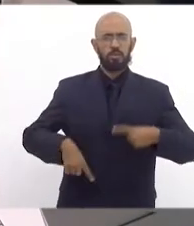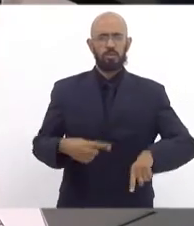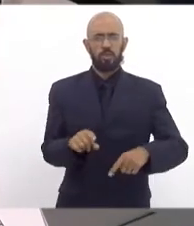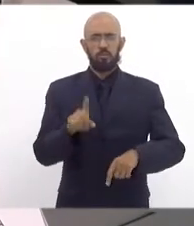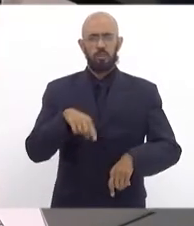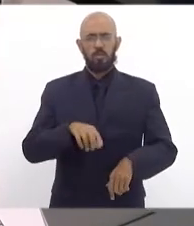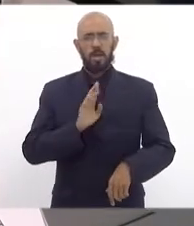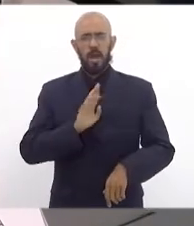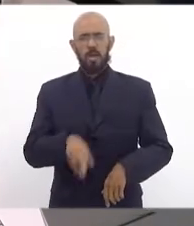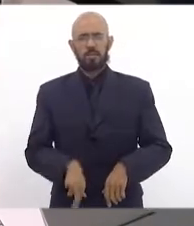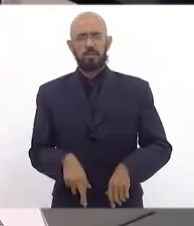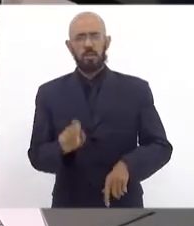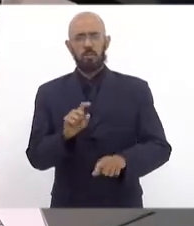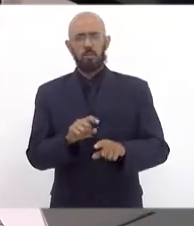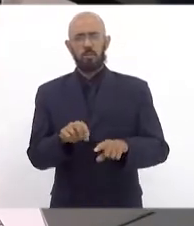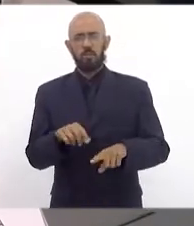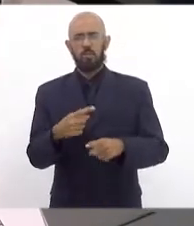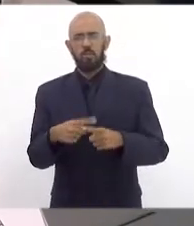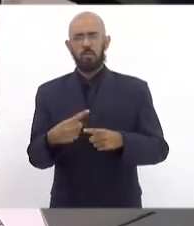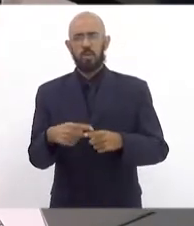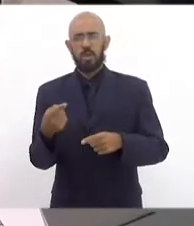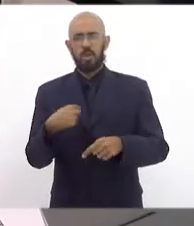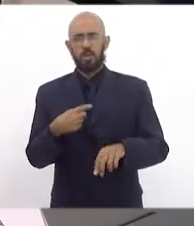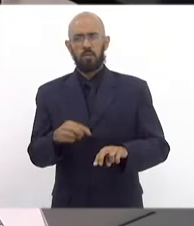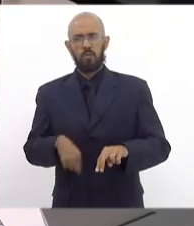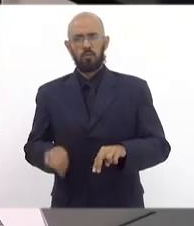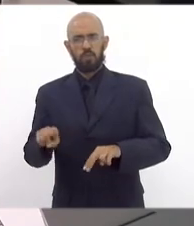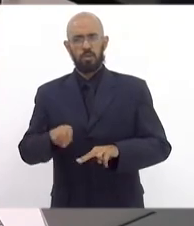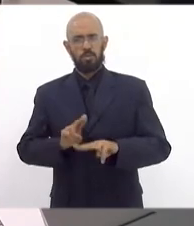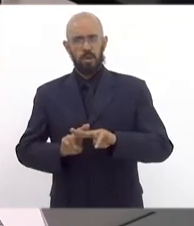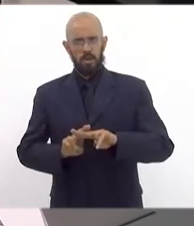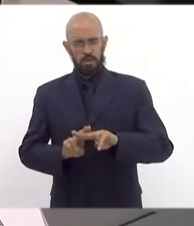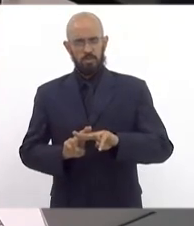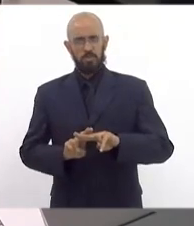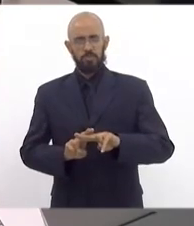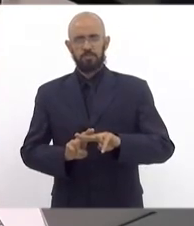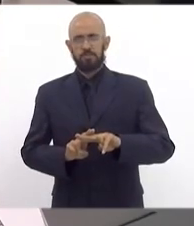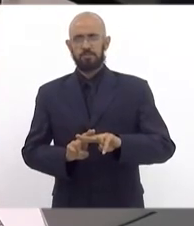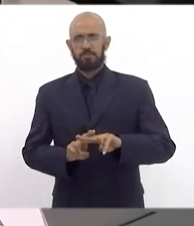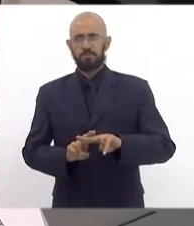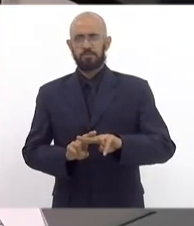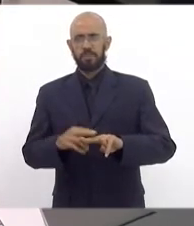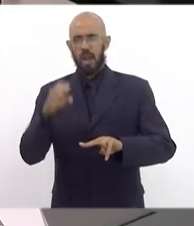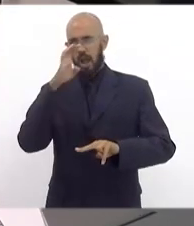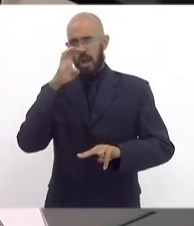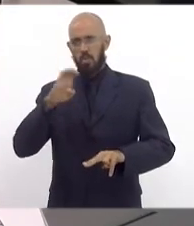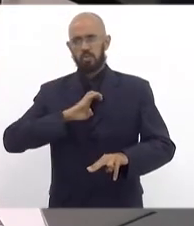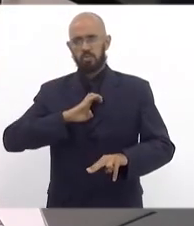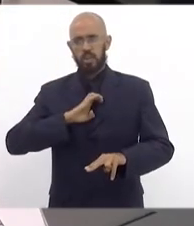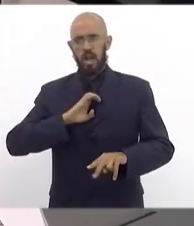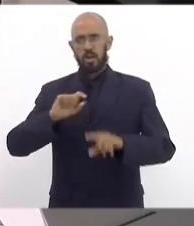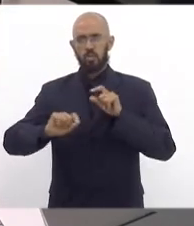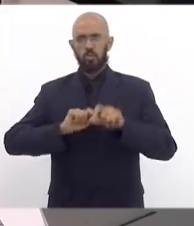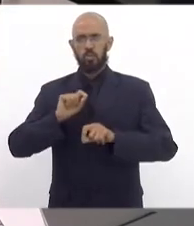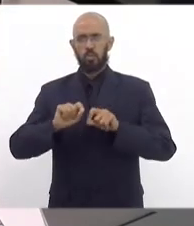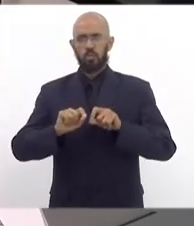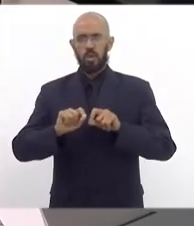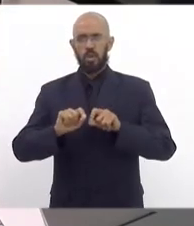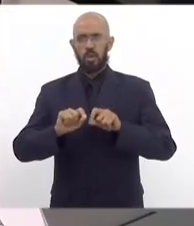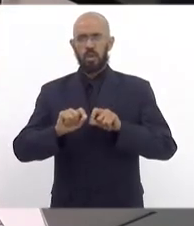das razões que a criminalização da política me levou a Siri já me acusaram né de